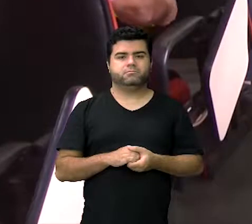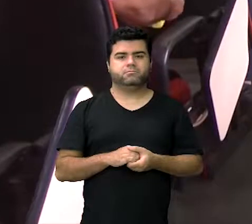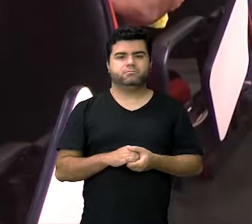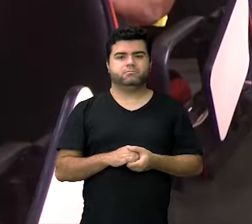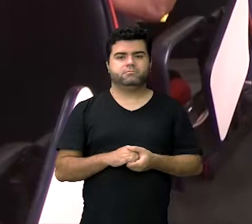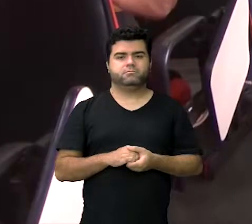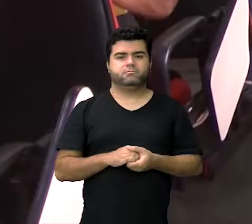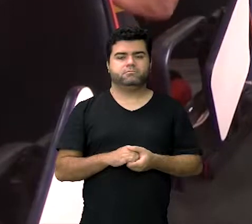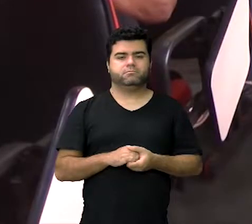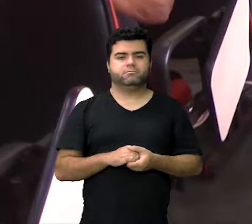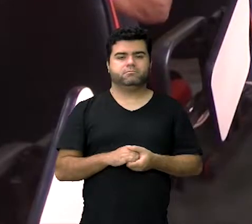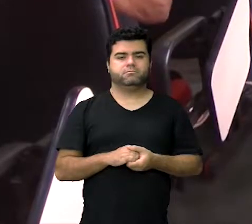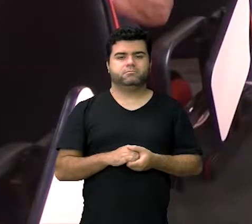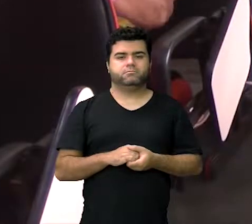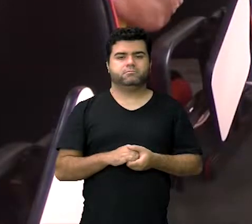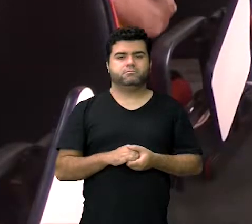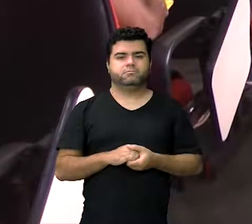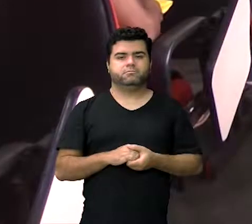Também, né?